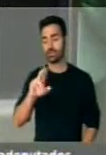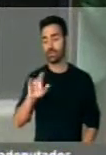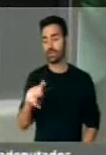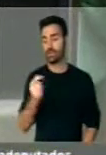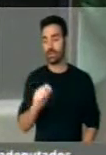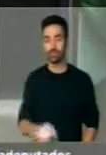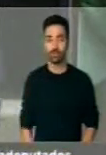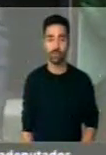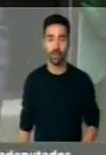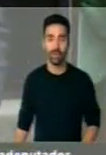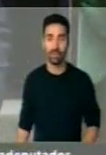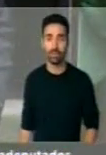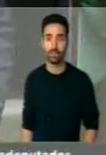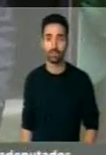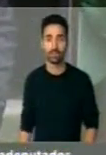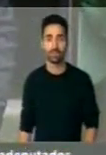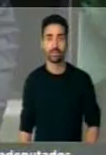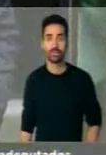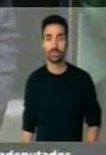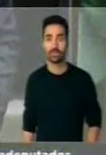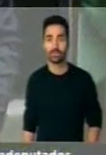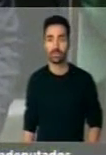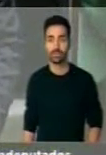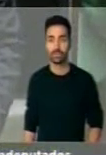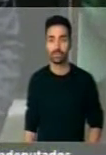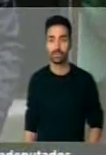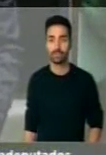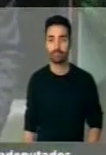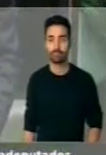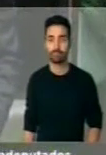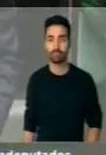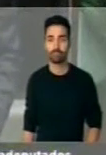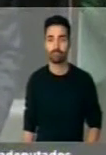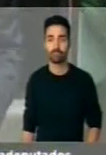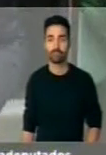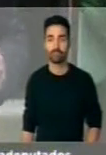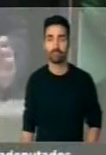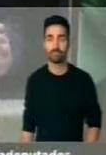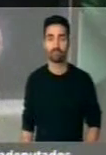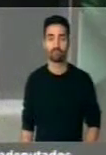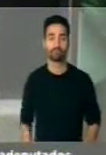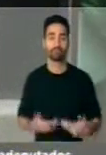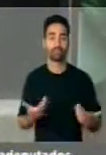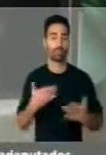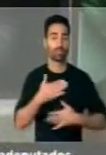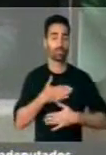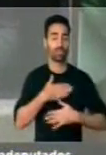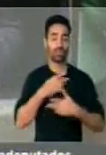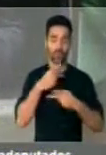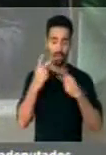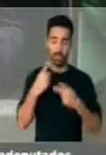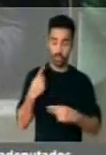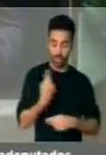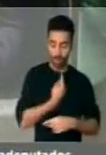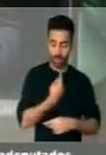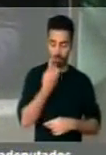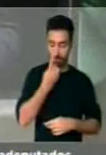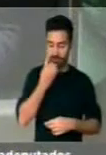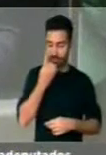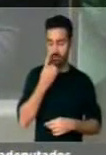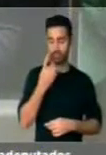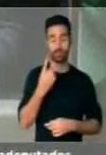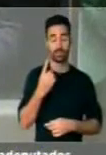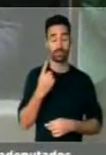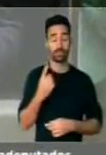Eu gostaria de dizer que nós, deputados, deputado